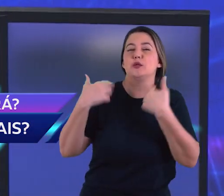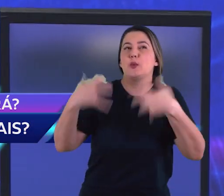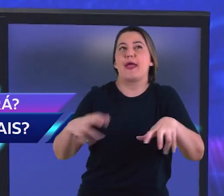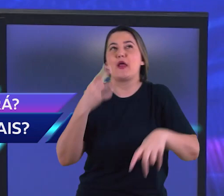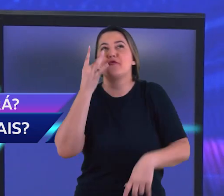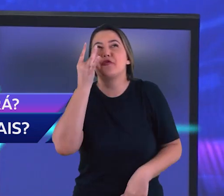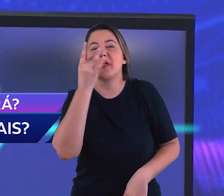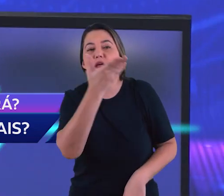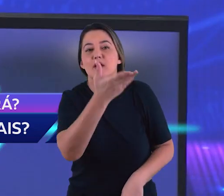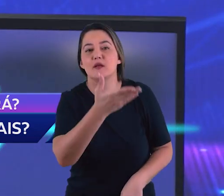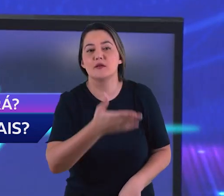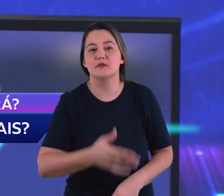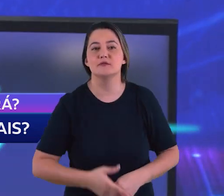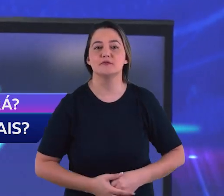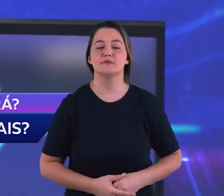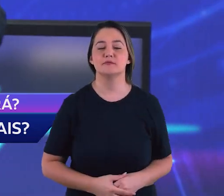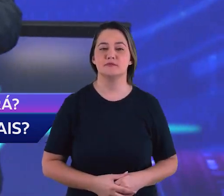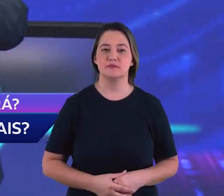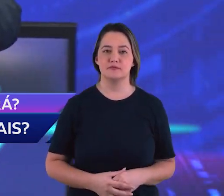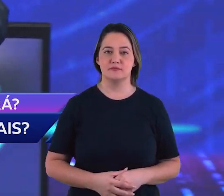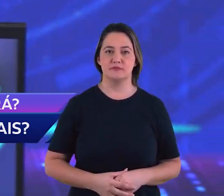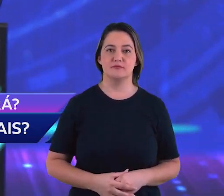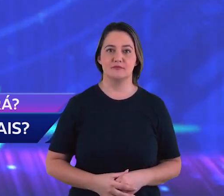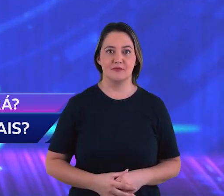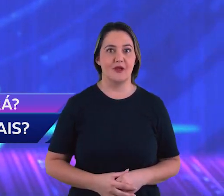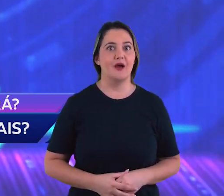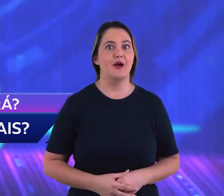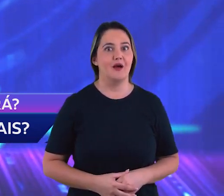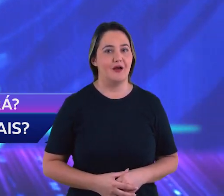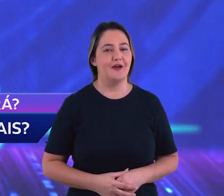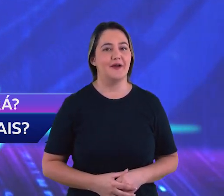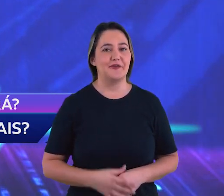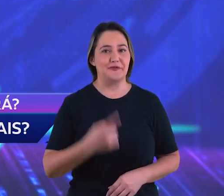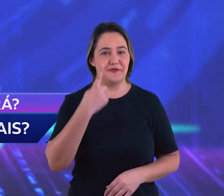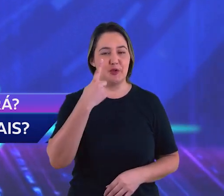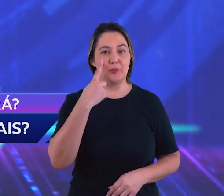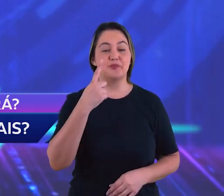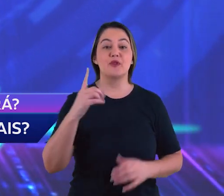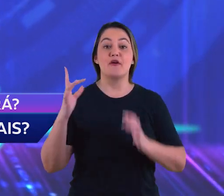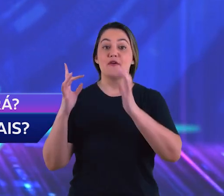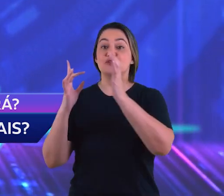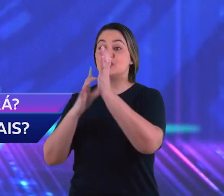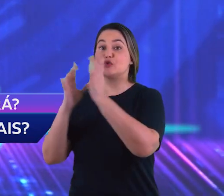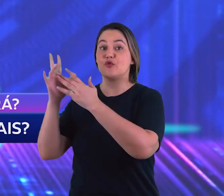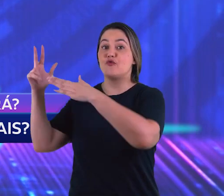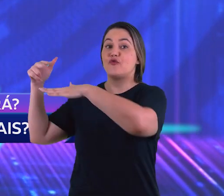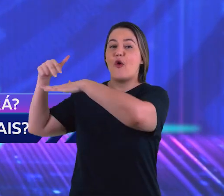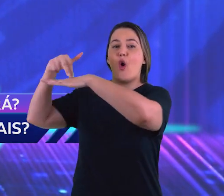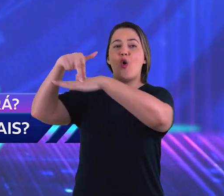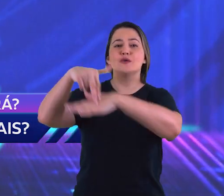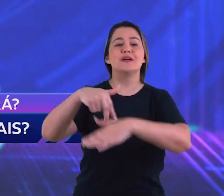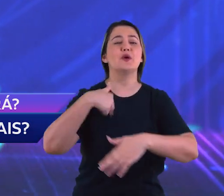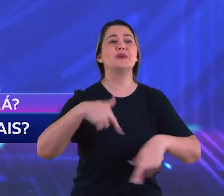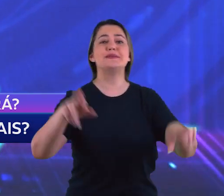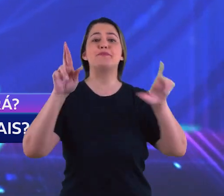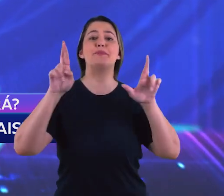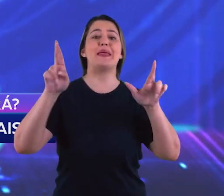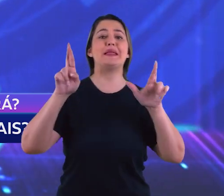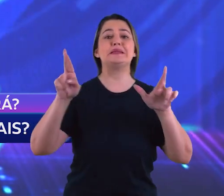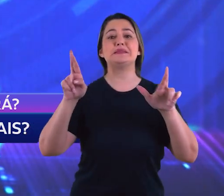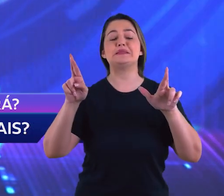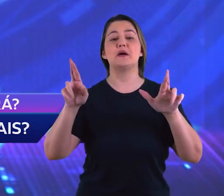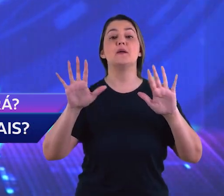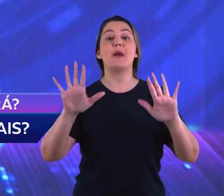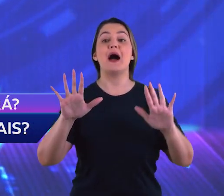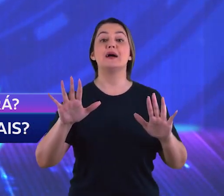Uau! A volta de Jesus, que eu estou falando aqui com tanta alegria, a volta de Jesus, que eu estou falando com tanta